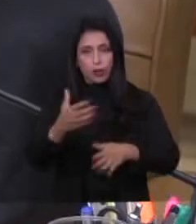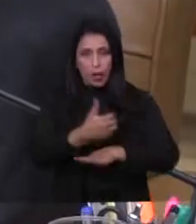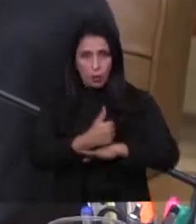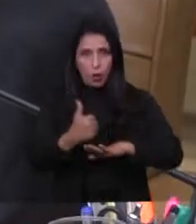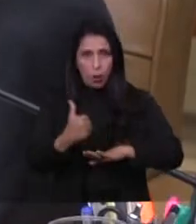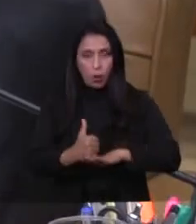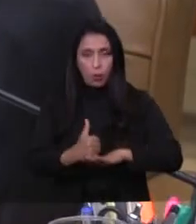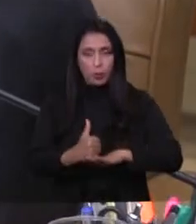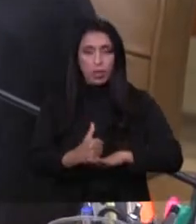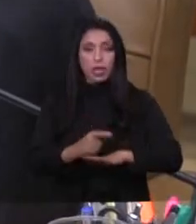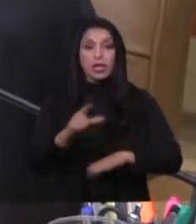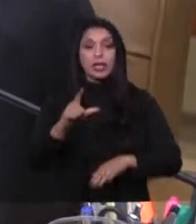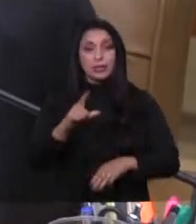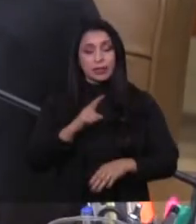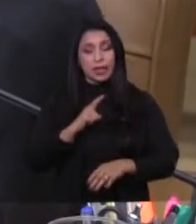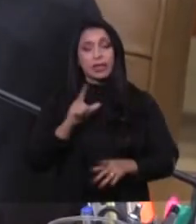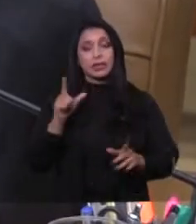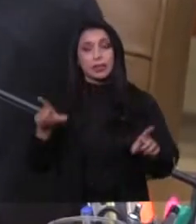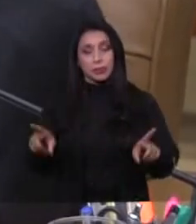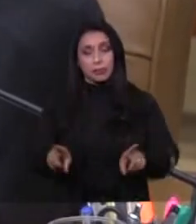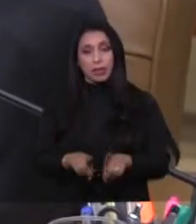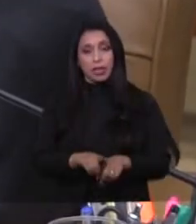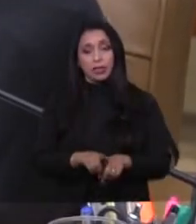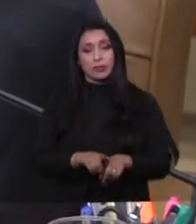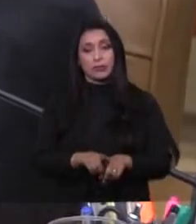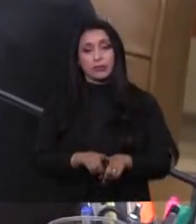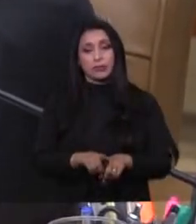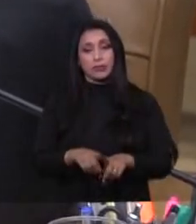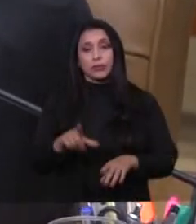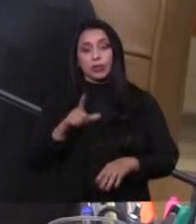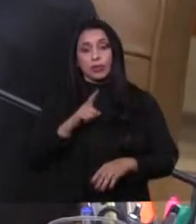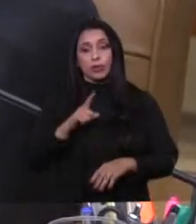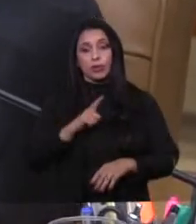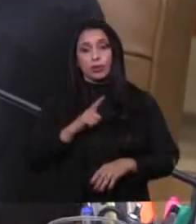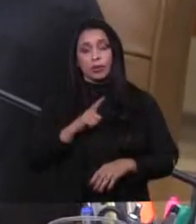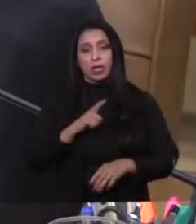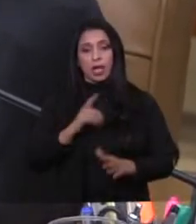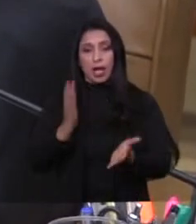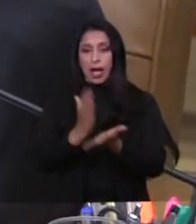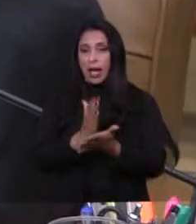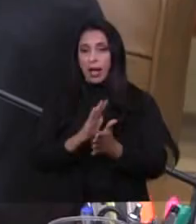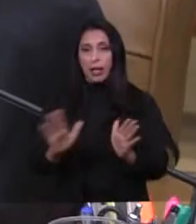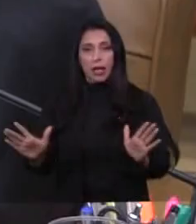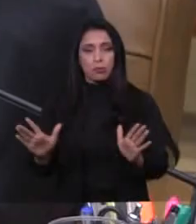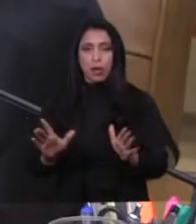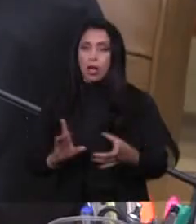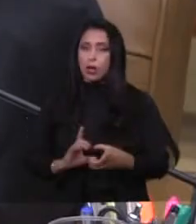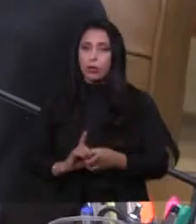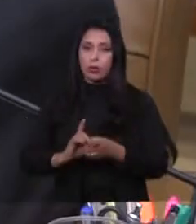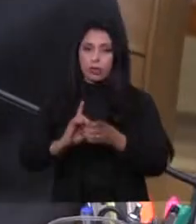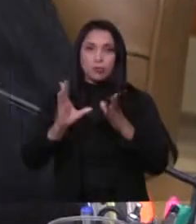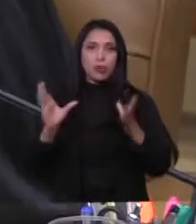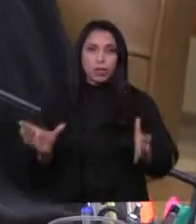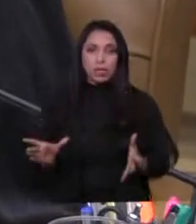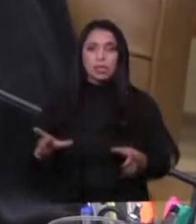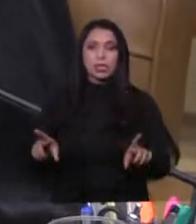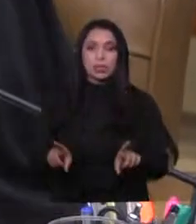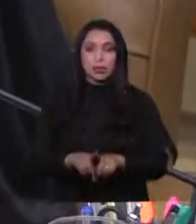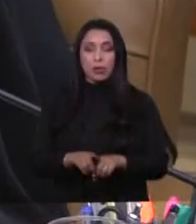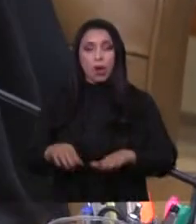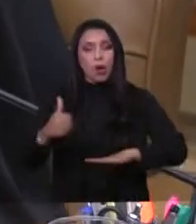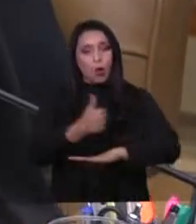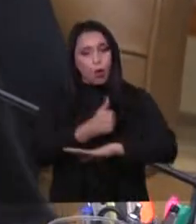consigo uma tentativa também de abolição do Estado Democrático de Direito. Um